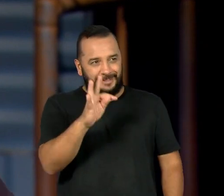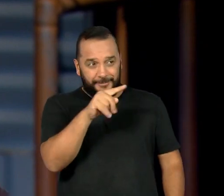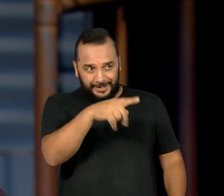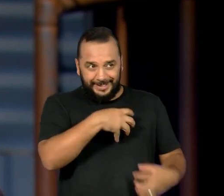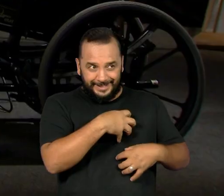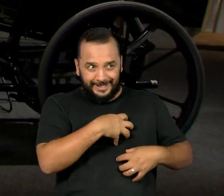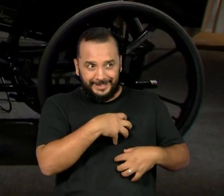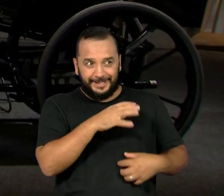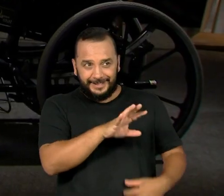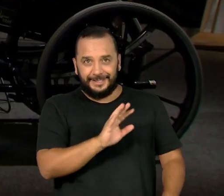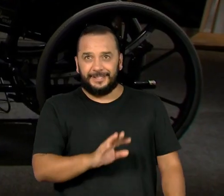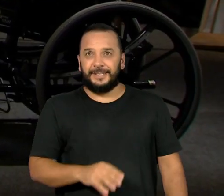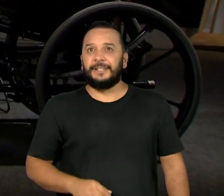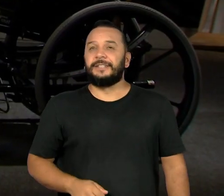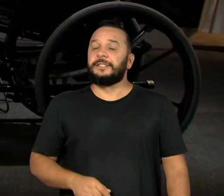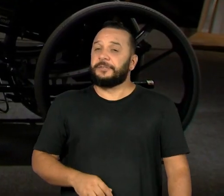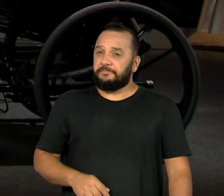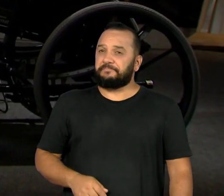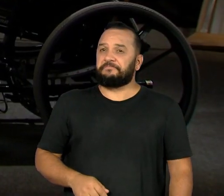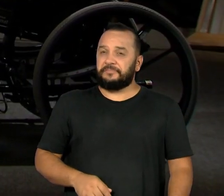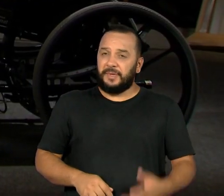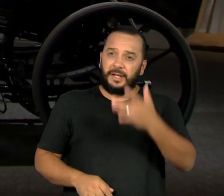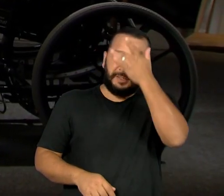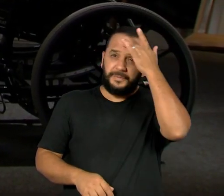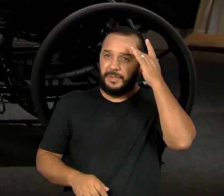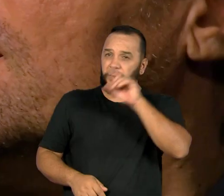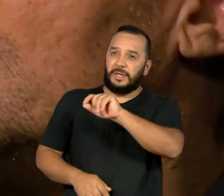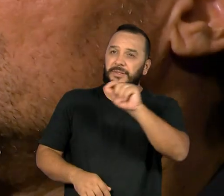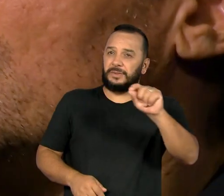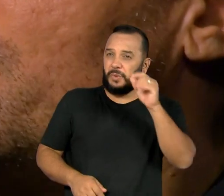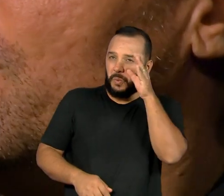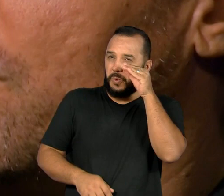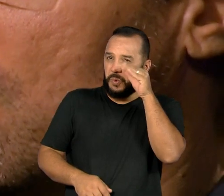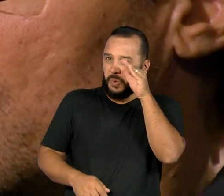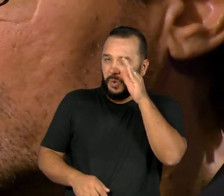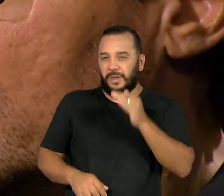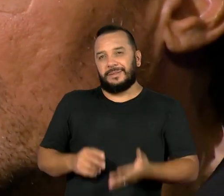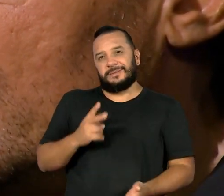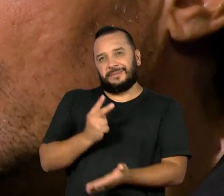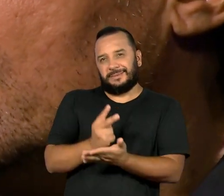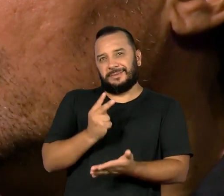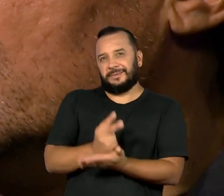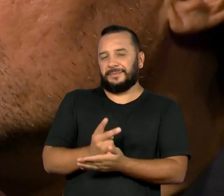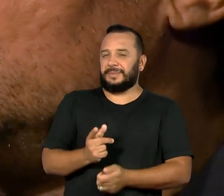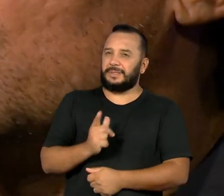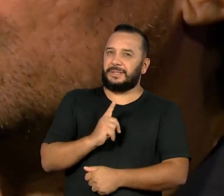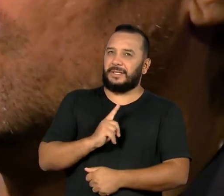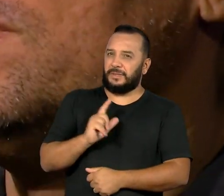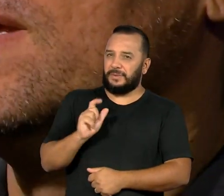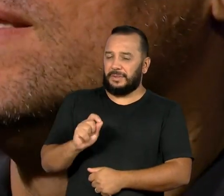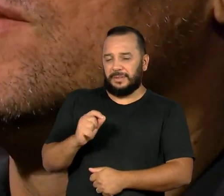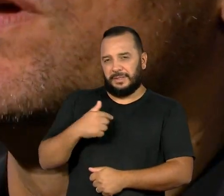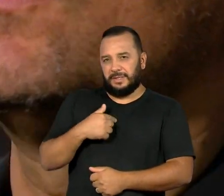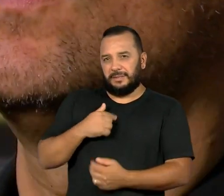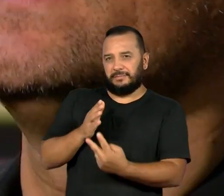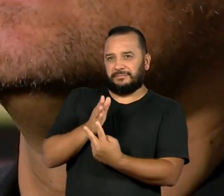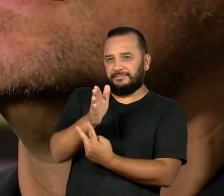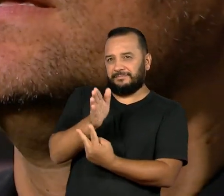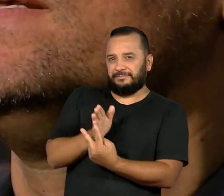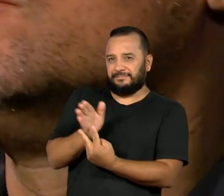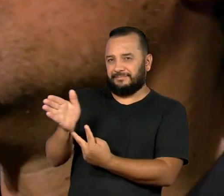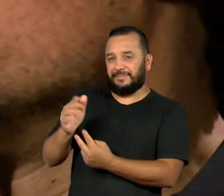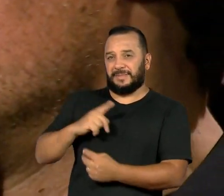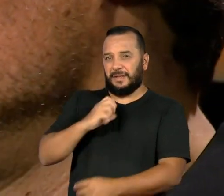sente assim? Então você sabe que as pessoas são muito curiosas, né? Tem sempre um pouco essa dicotomia entre o